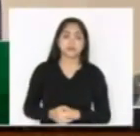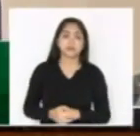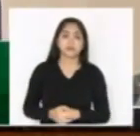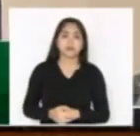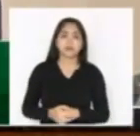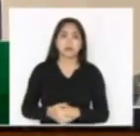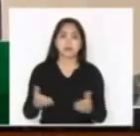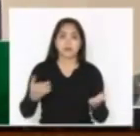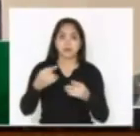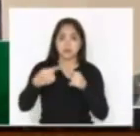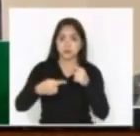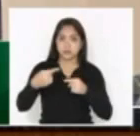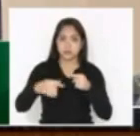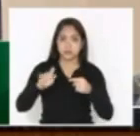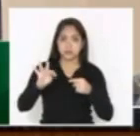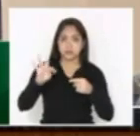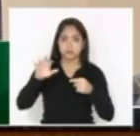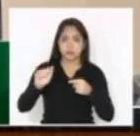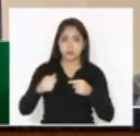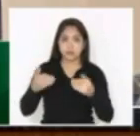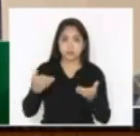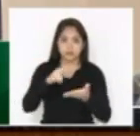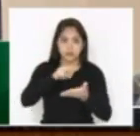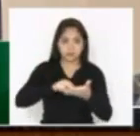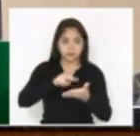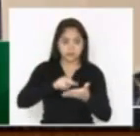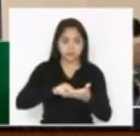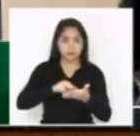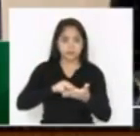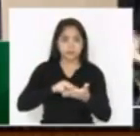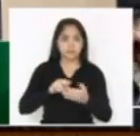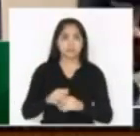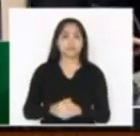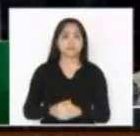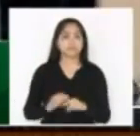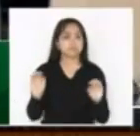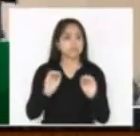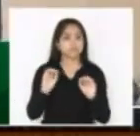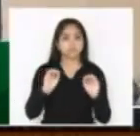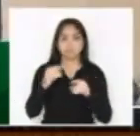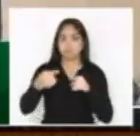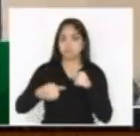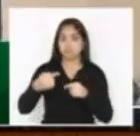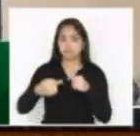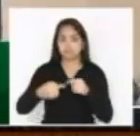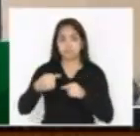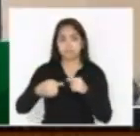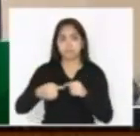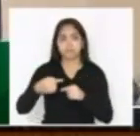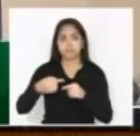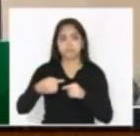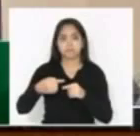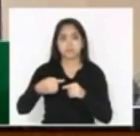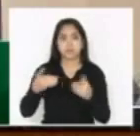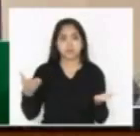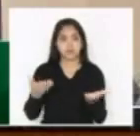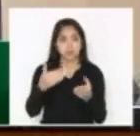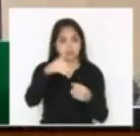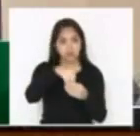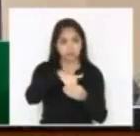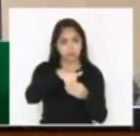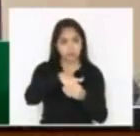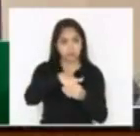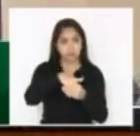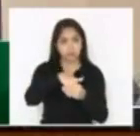Em discussão, as atas que acabam de ser lidas. Não havendo quem queira discutir, em votação,